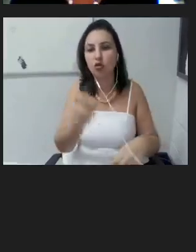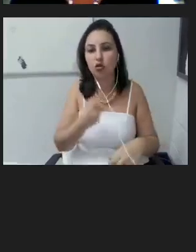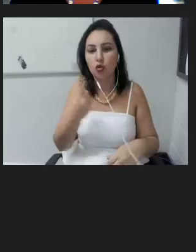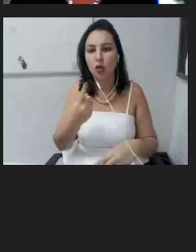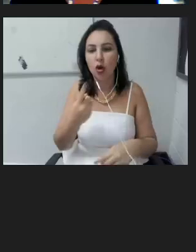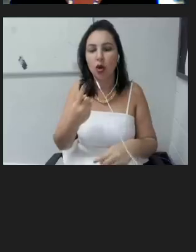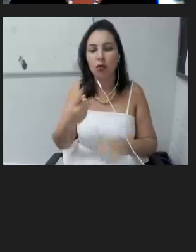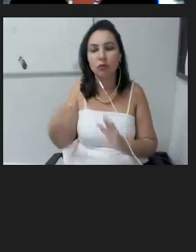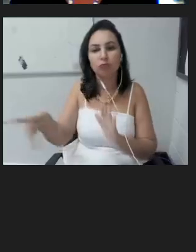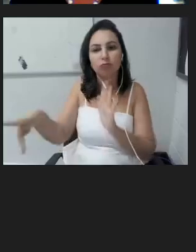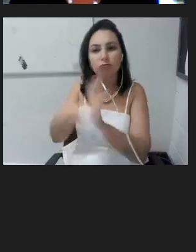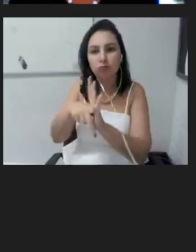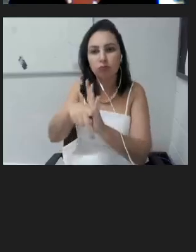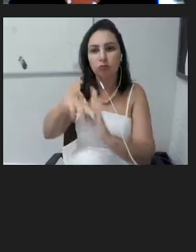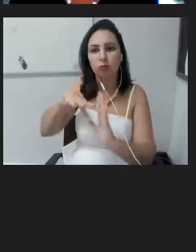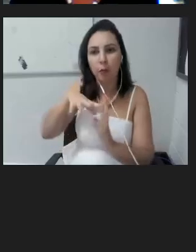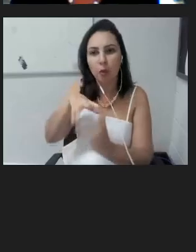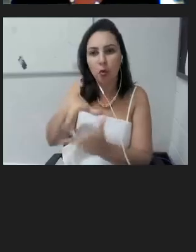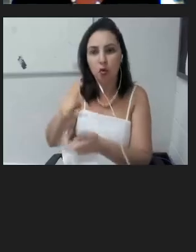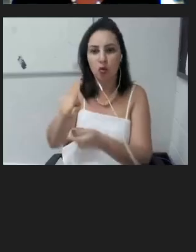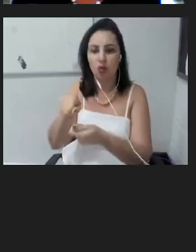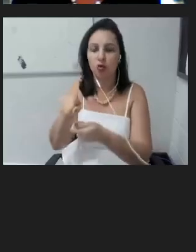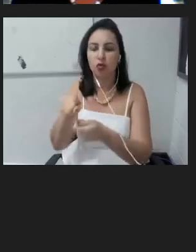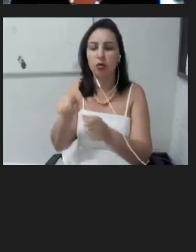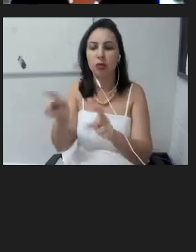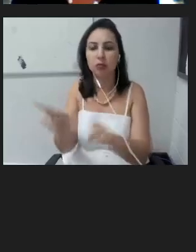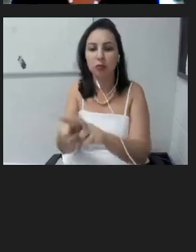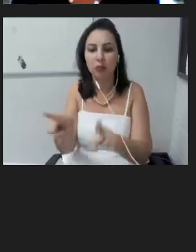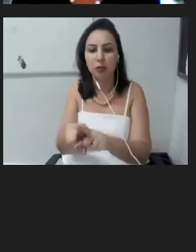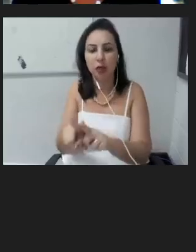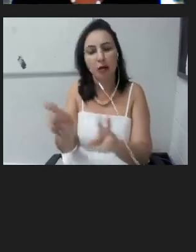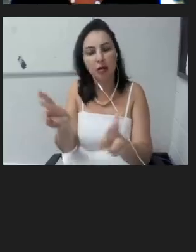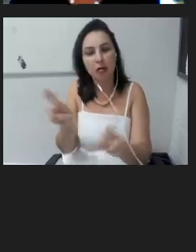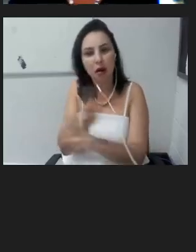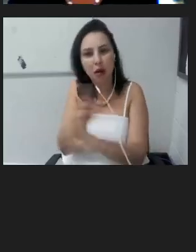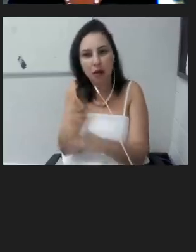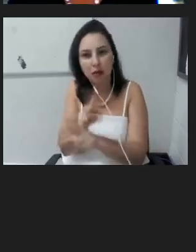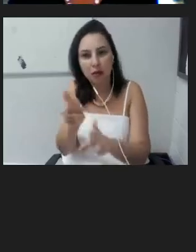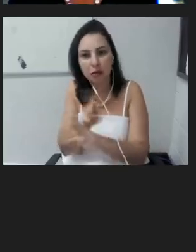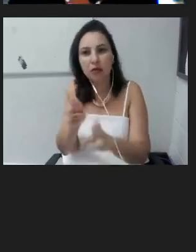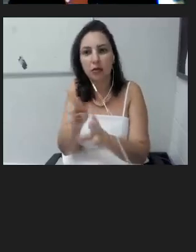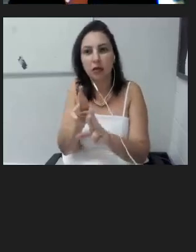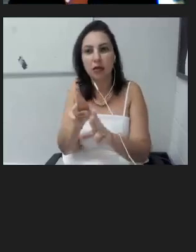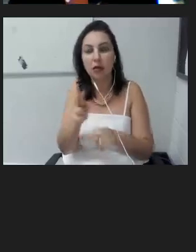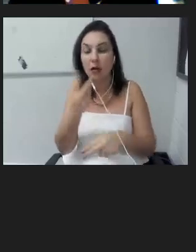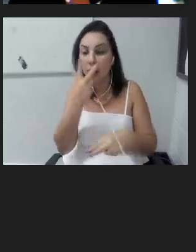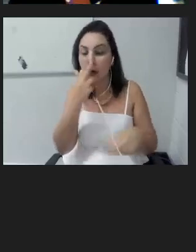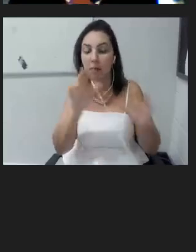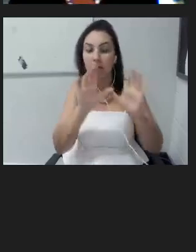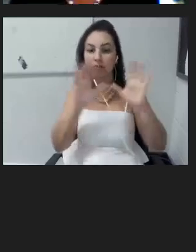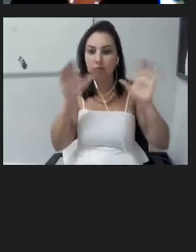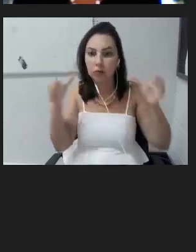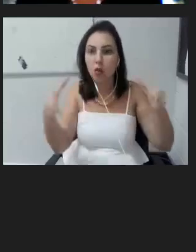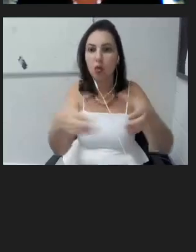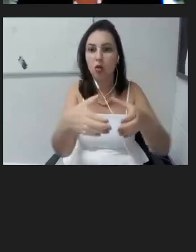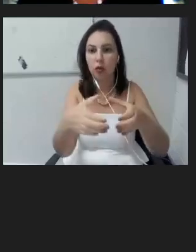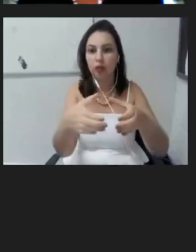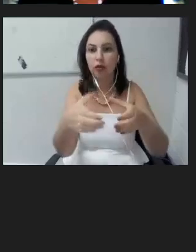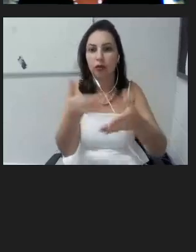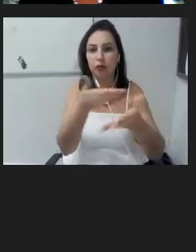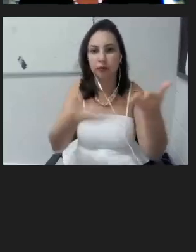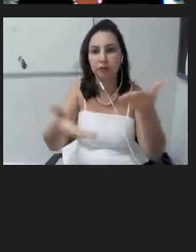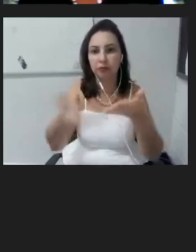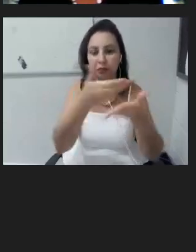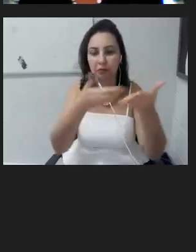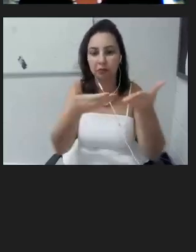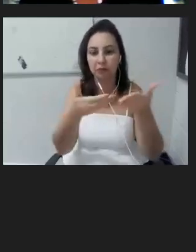mundo e conta desta relação numa dimensão mais coletiva. E aí que vem